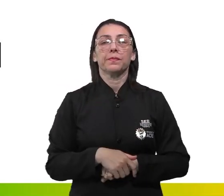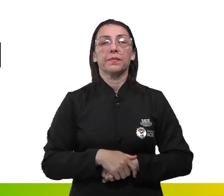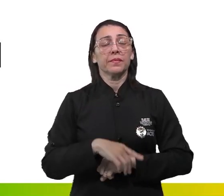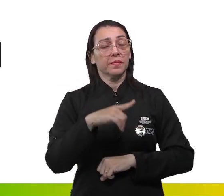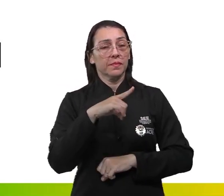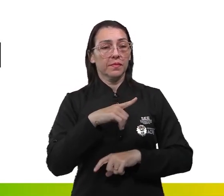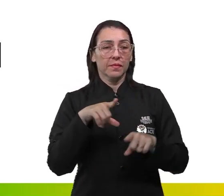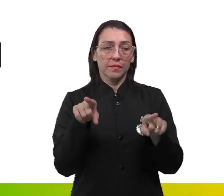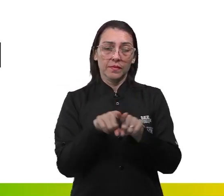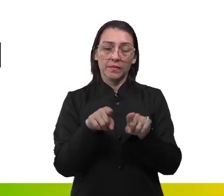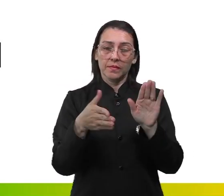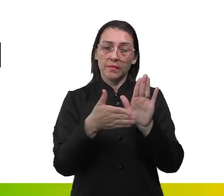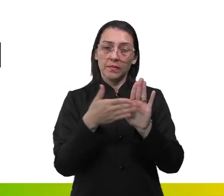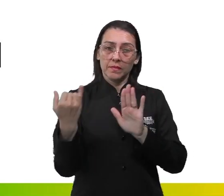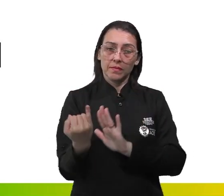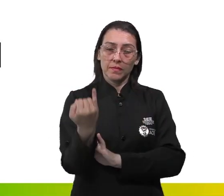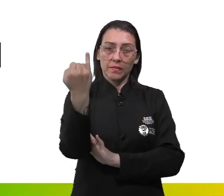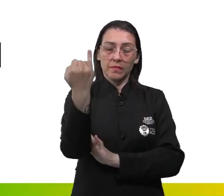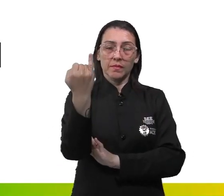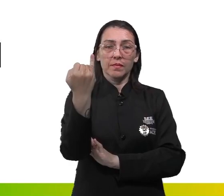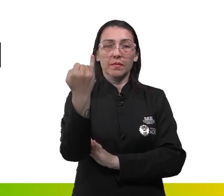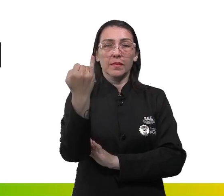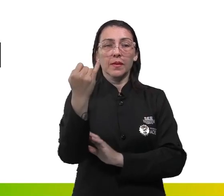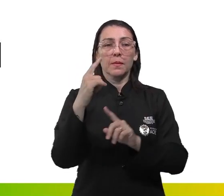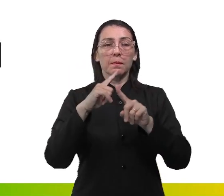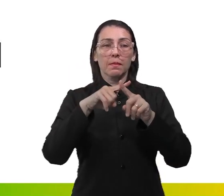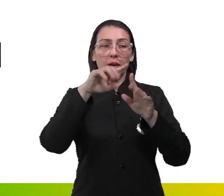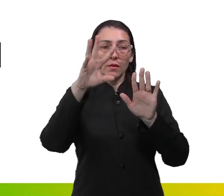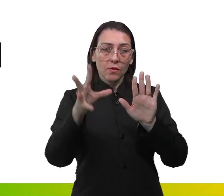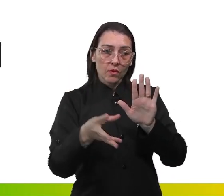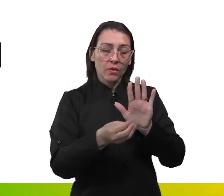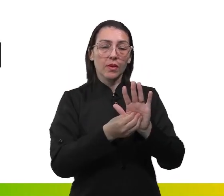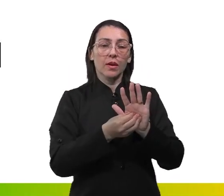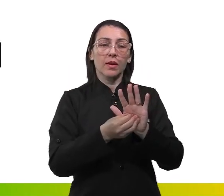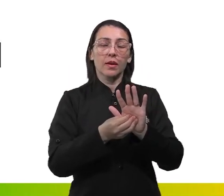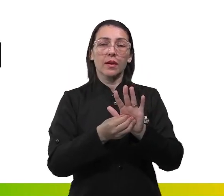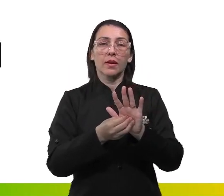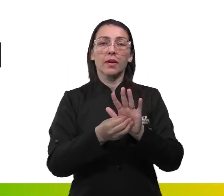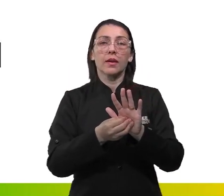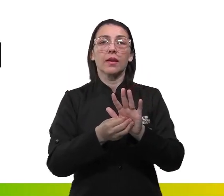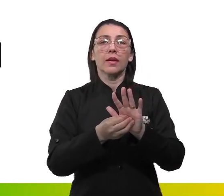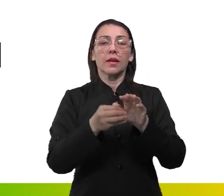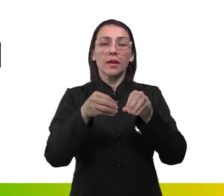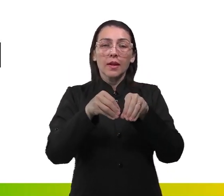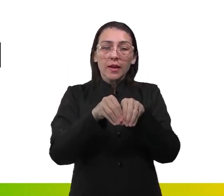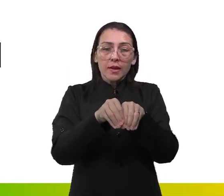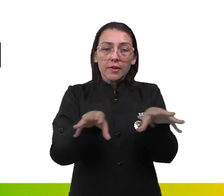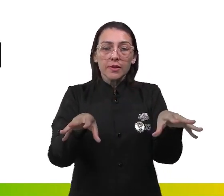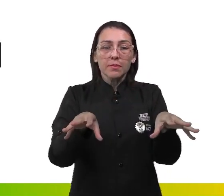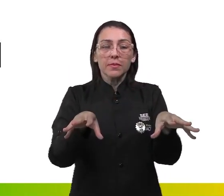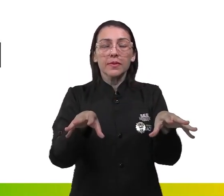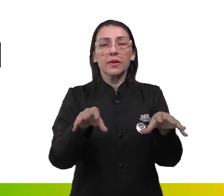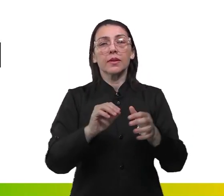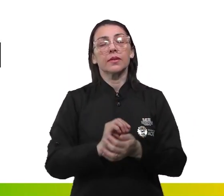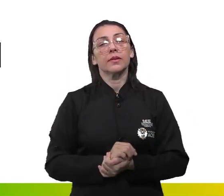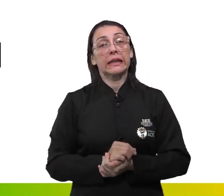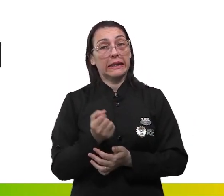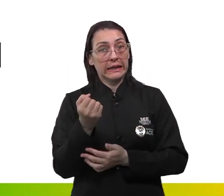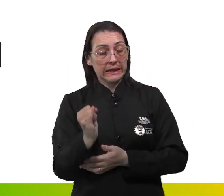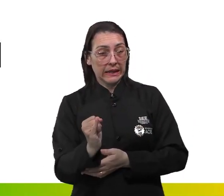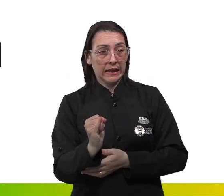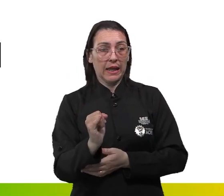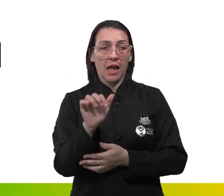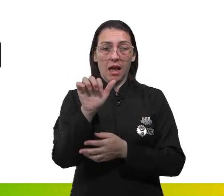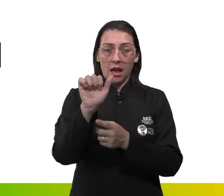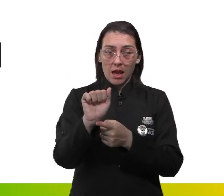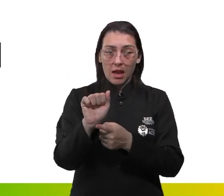Existe também uma propriedade importantíssima que não está aqui, mas eu vou colocar, que é a distributividade. Se você pegar